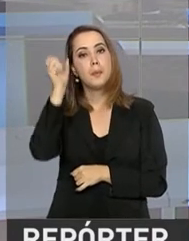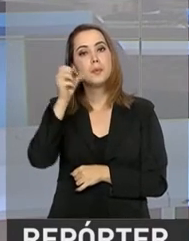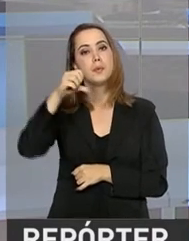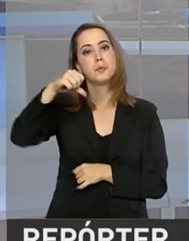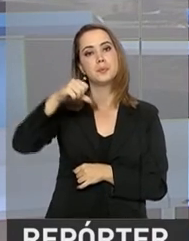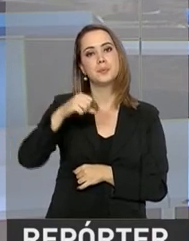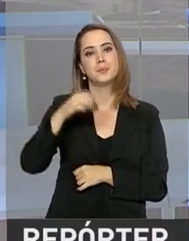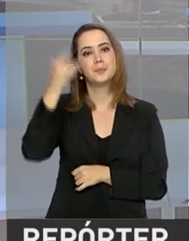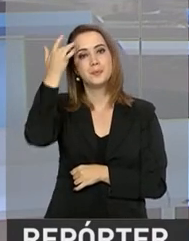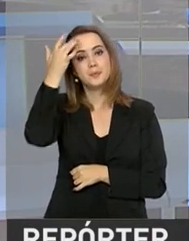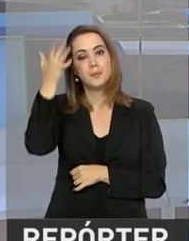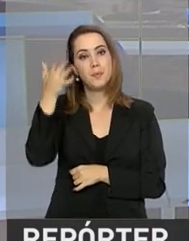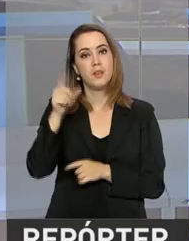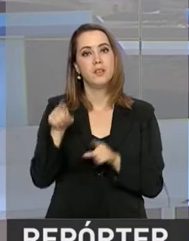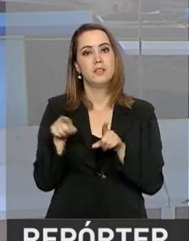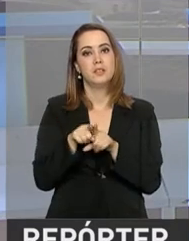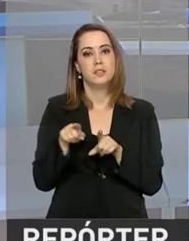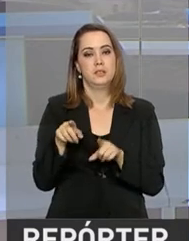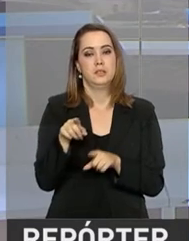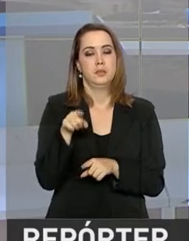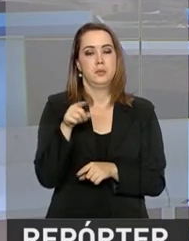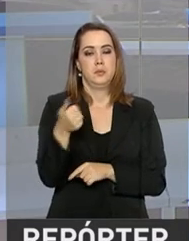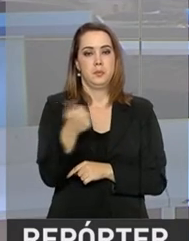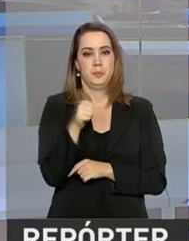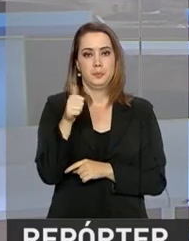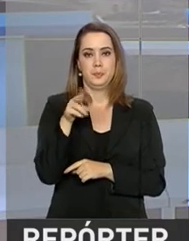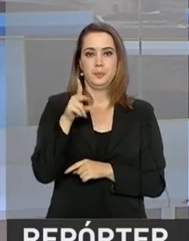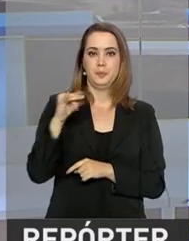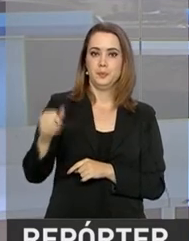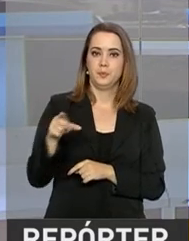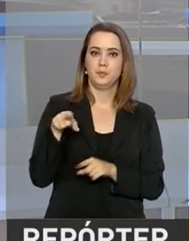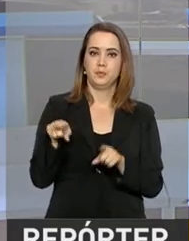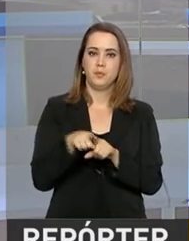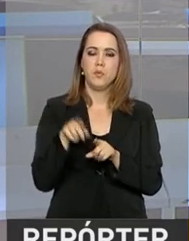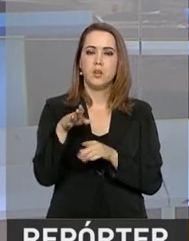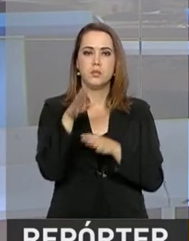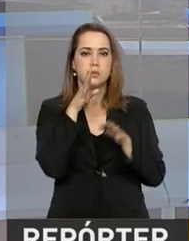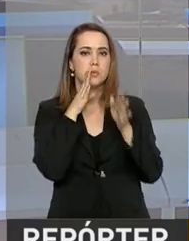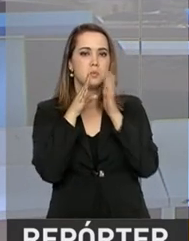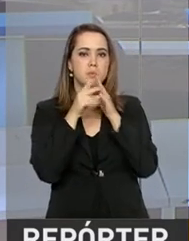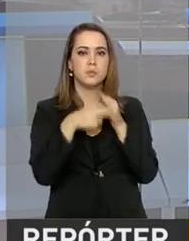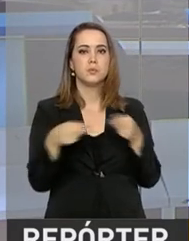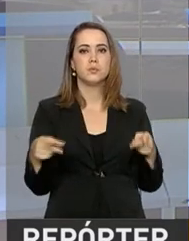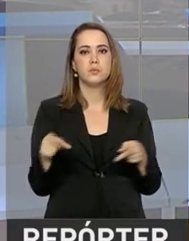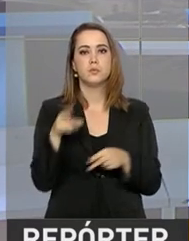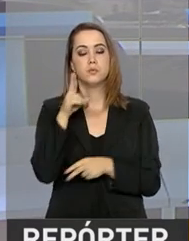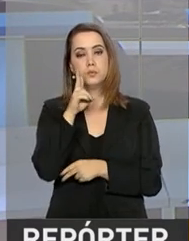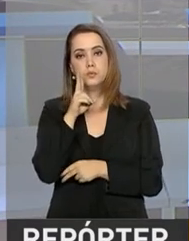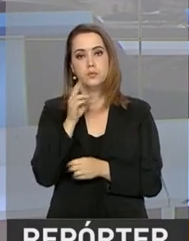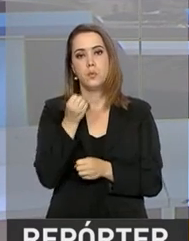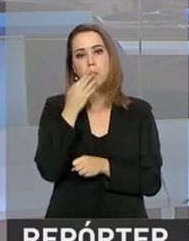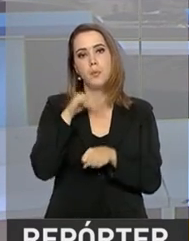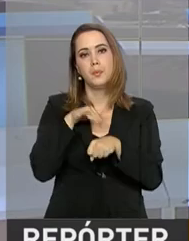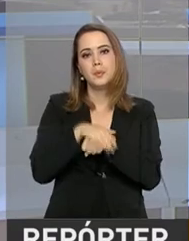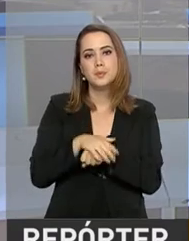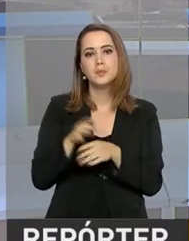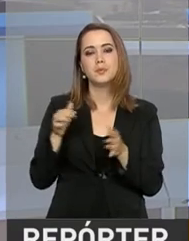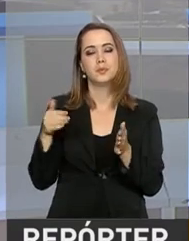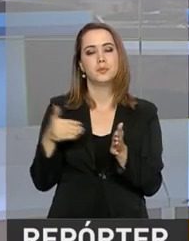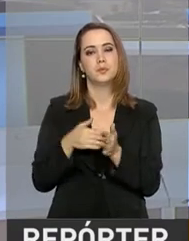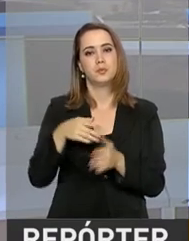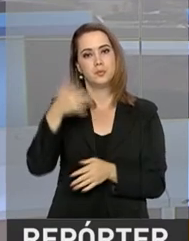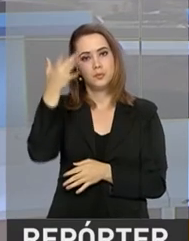às 9 da manhã com a primeira edição do dia. Você pode acompanhar também as novidades em nossas redes sociais. Uma boa noite e até amanhã.